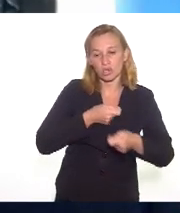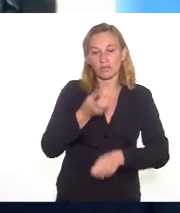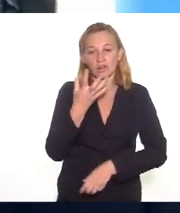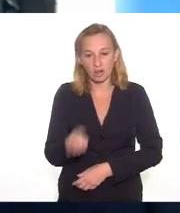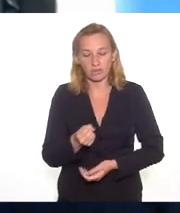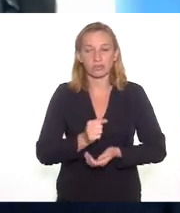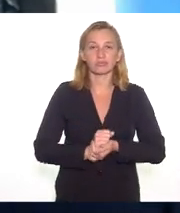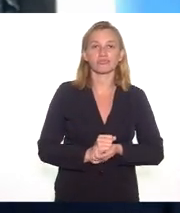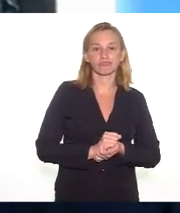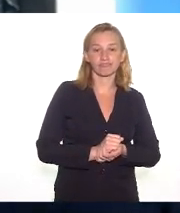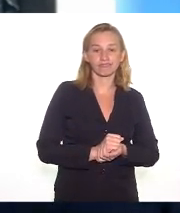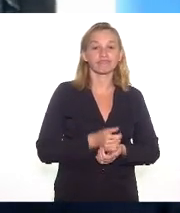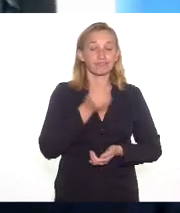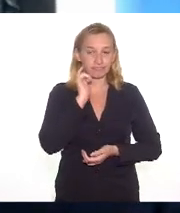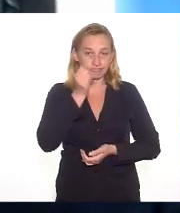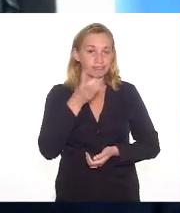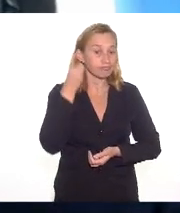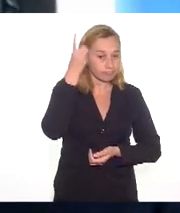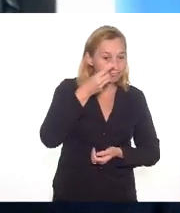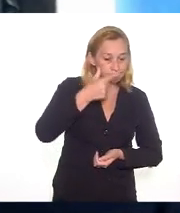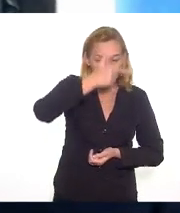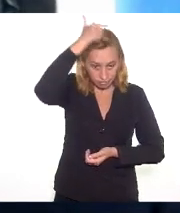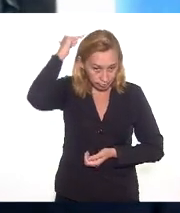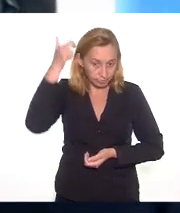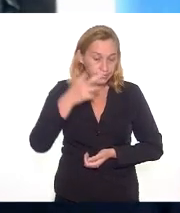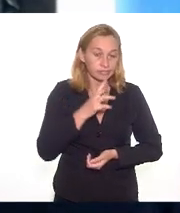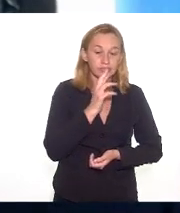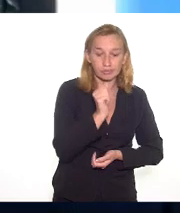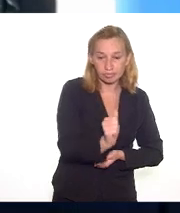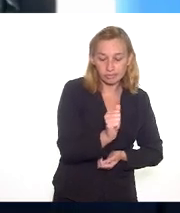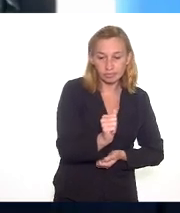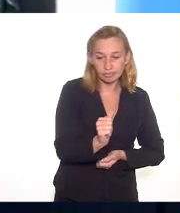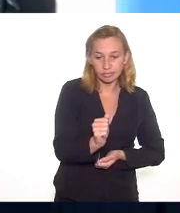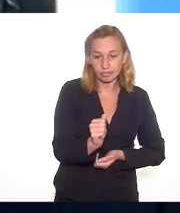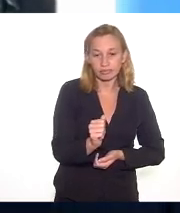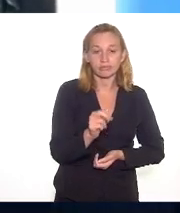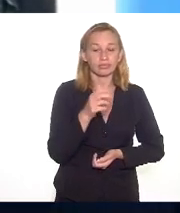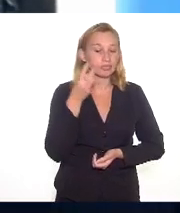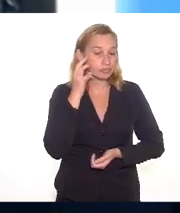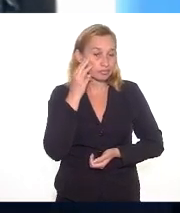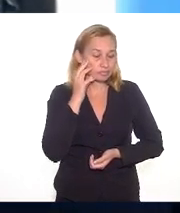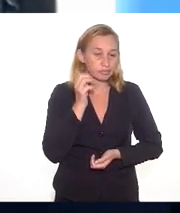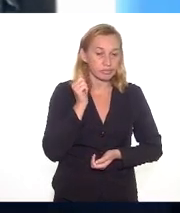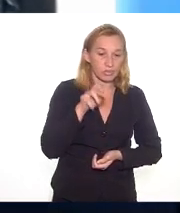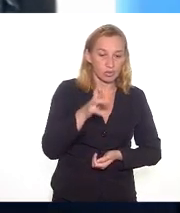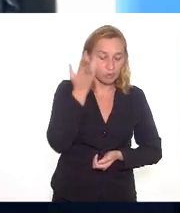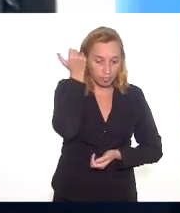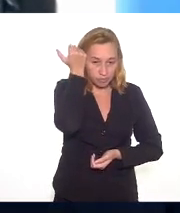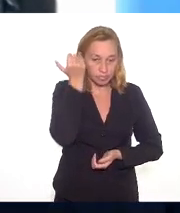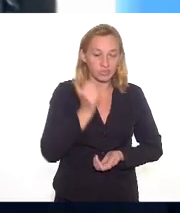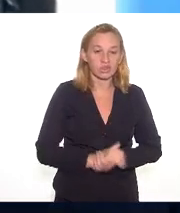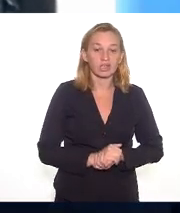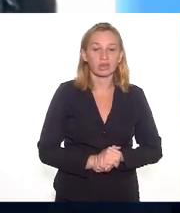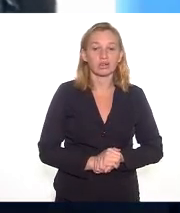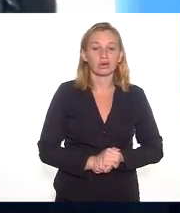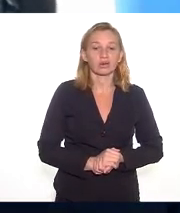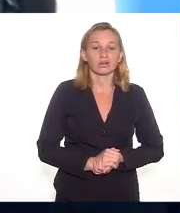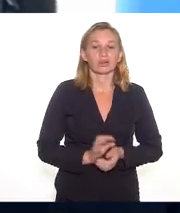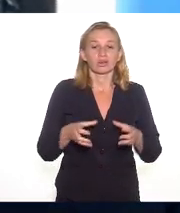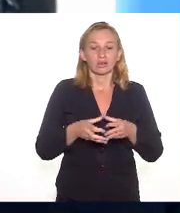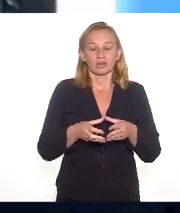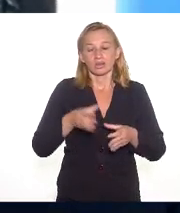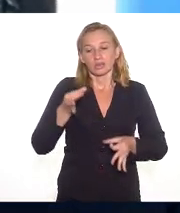controle, favorável. Relatores, deputado Luiz Paulo, Rodrigo Amorim, Valdeque Carneiro e Leomar Coelho. Pendendo de pareceres das